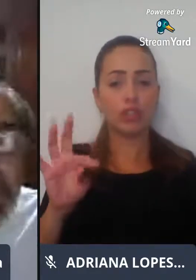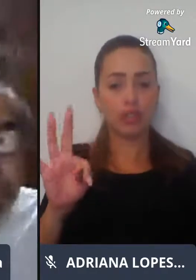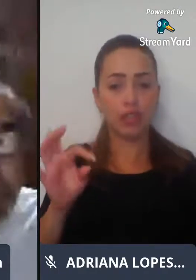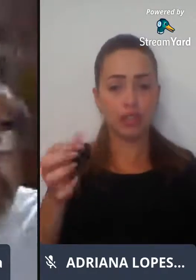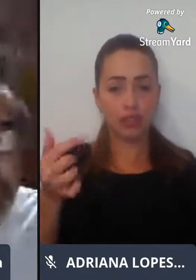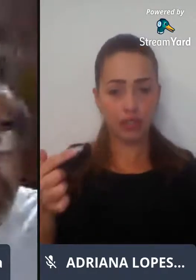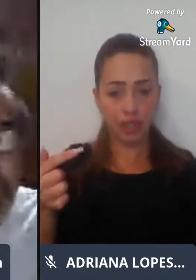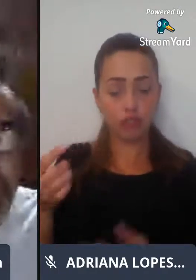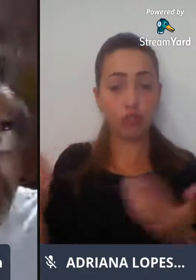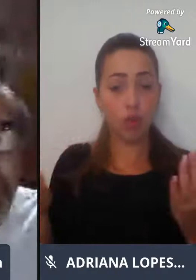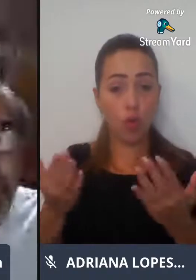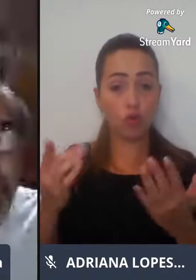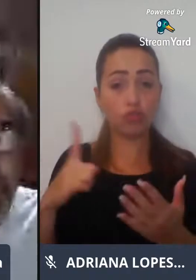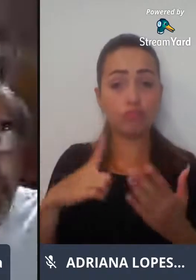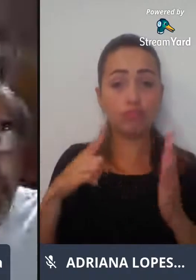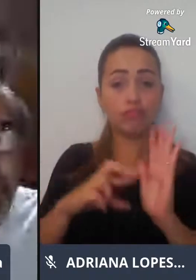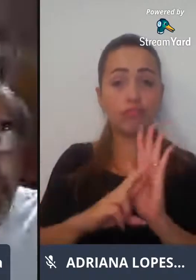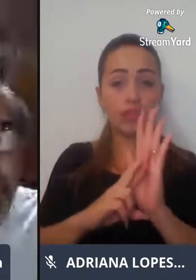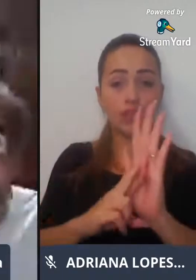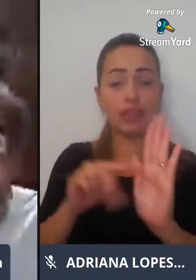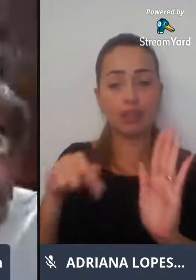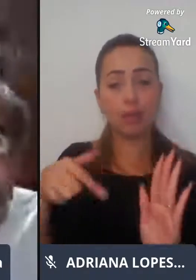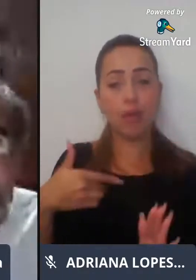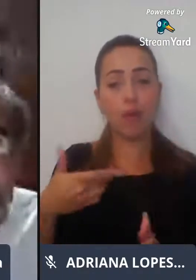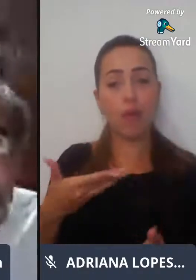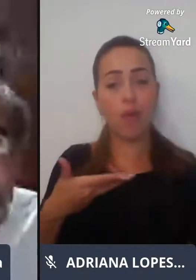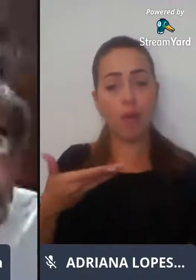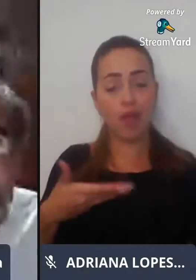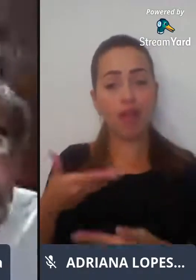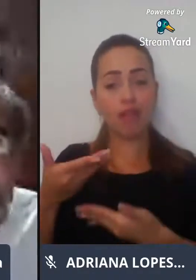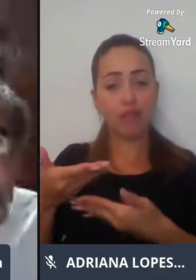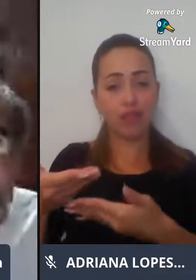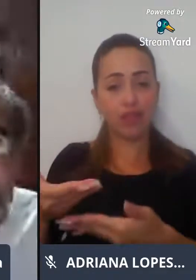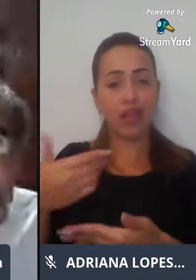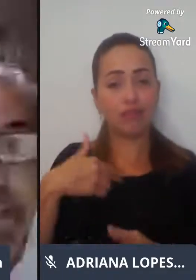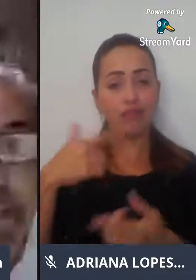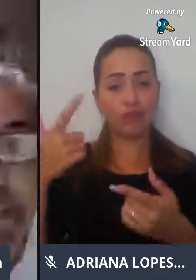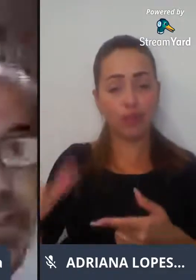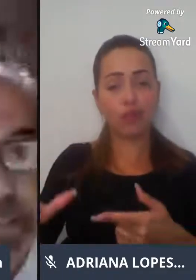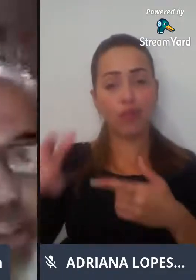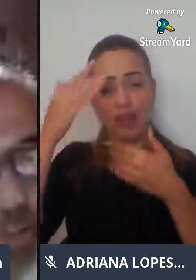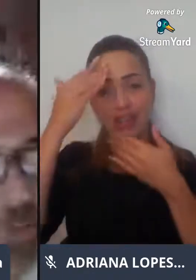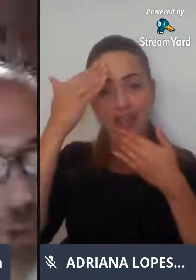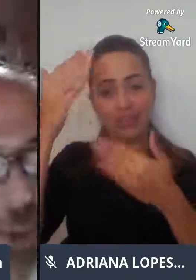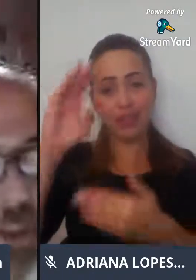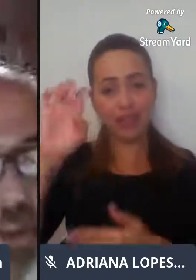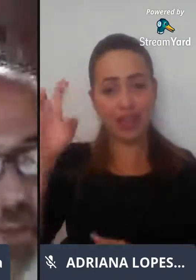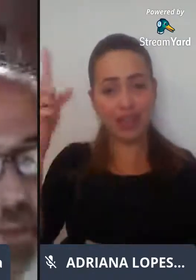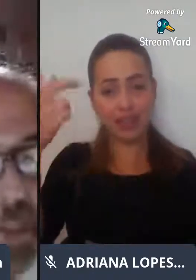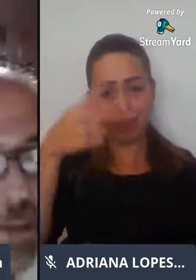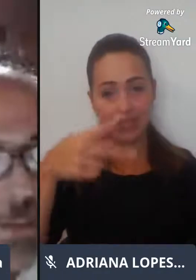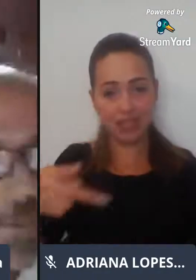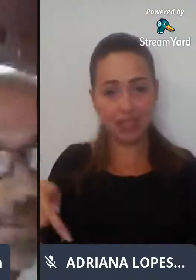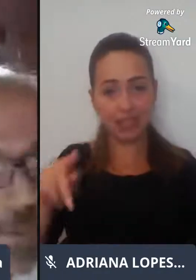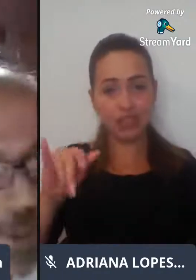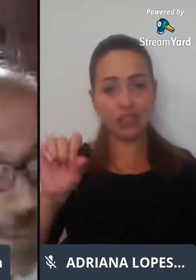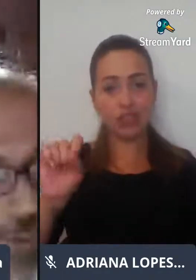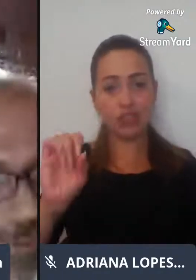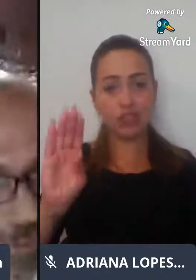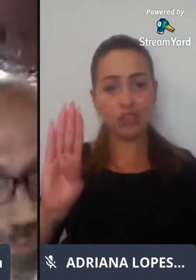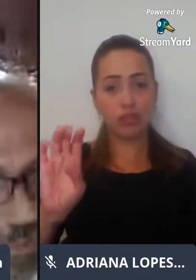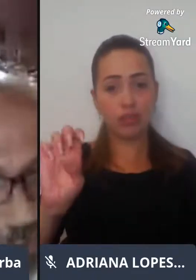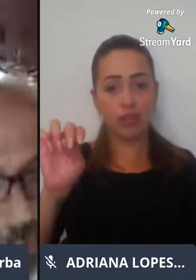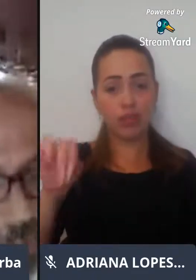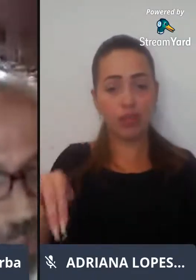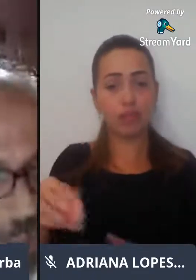aqui representado pelo meu convidado, mais uma vez, quem agradeço, o nosso ex-presidente da SBEM, professor Alessandro Ribeiro.